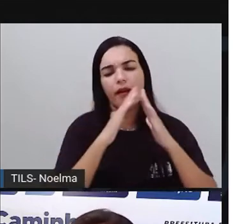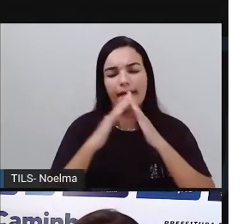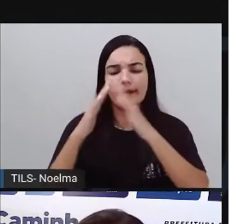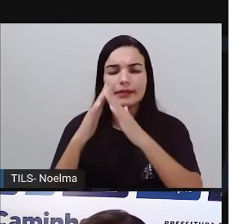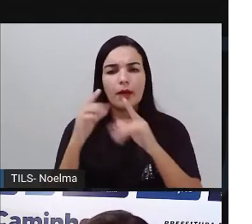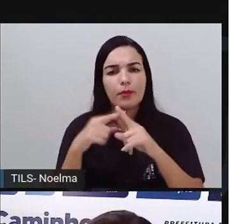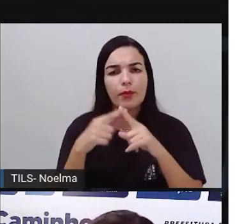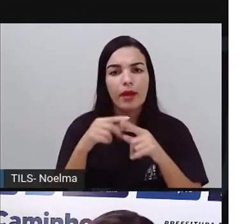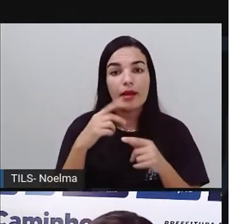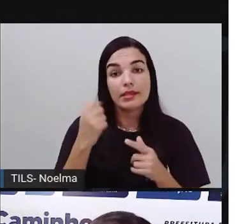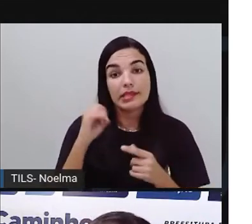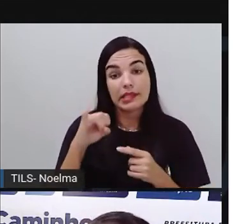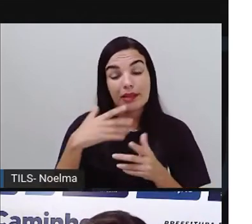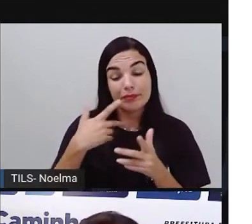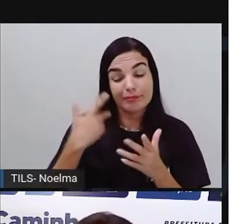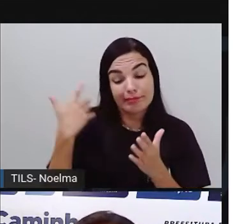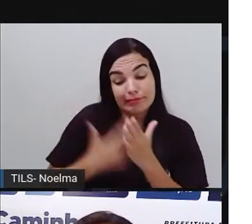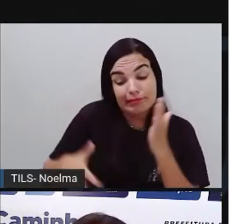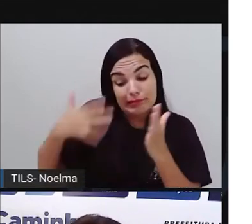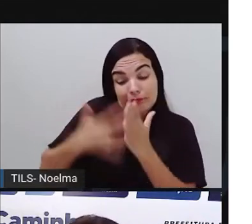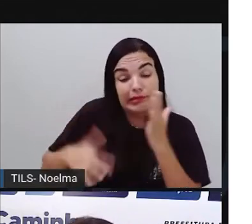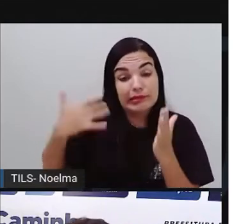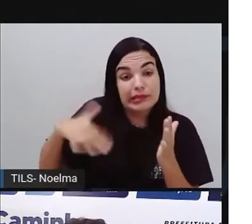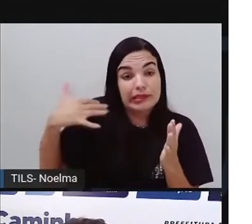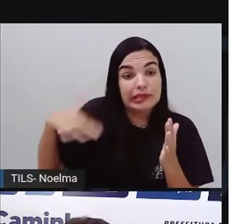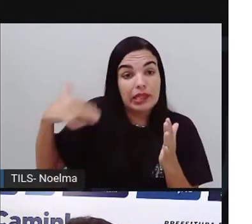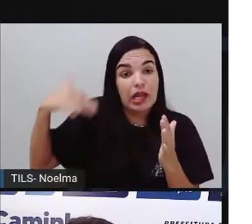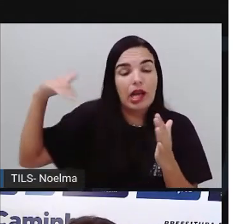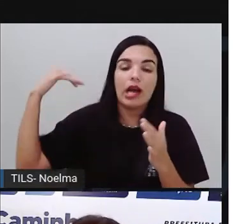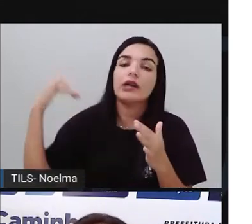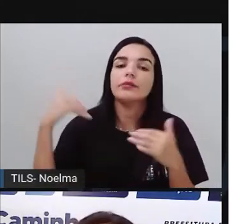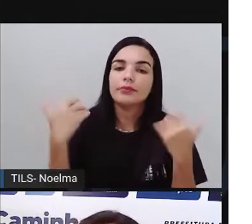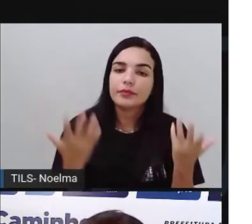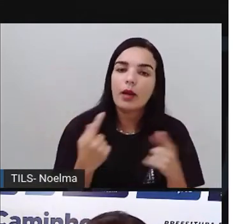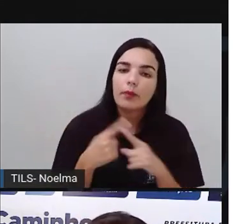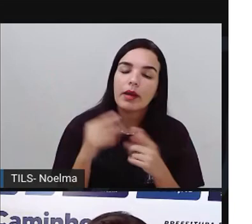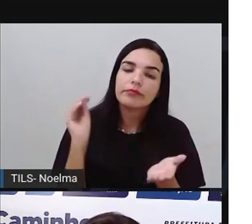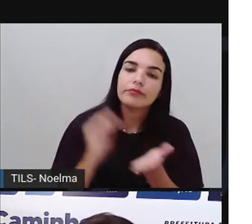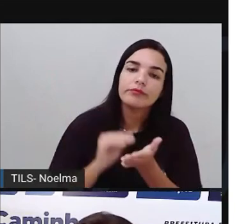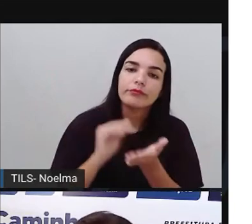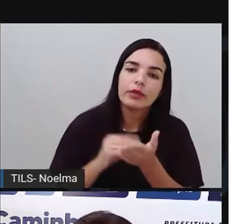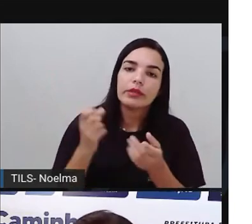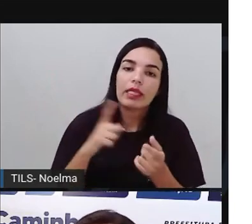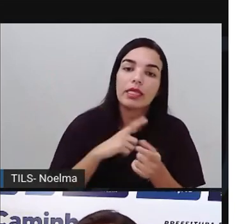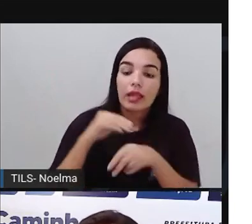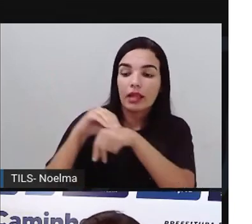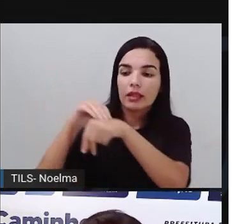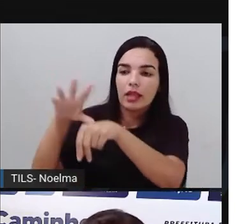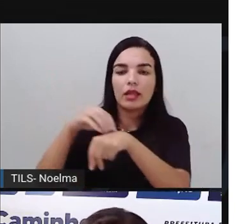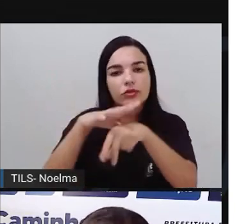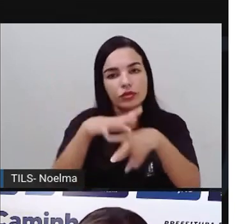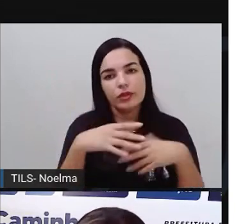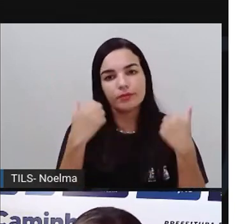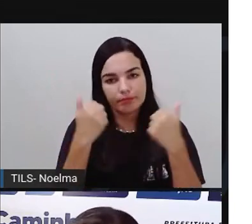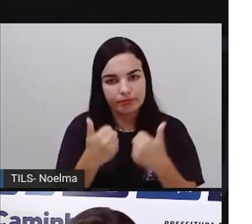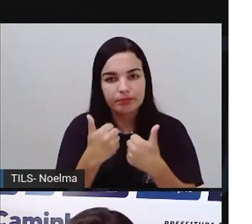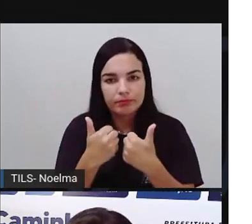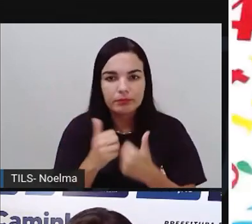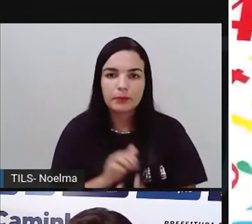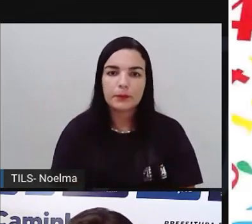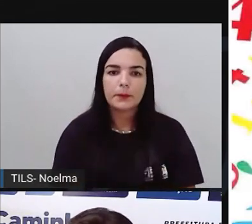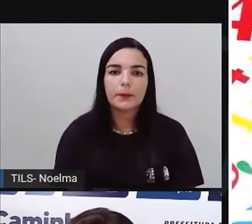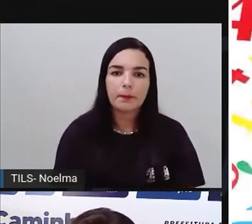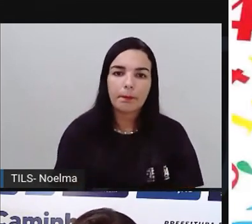que simplesmente os gastos, que é a falta aí de fornecimento, né, da energia elétrica.